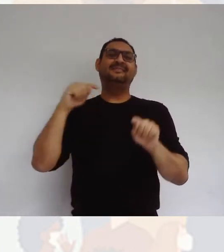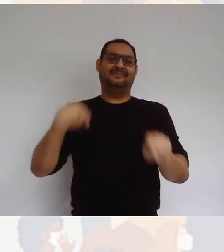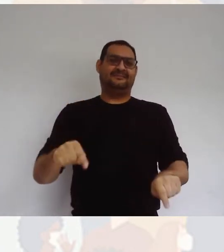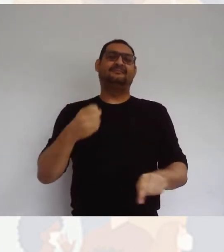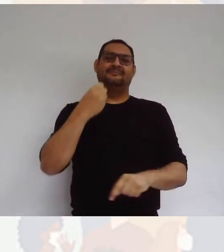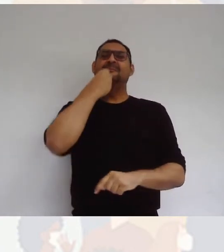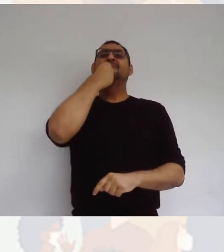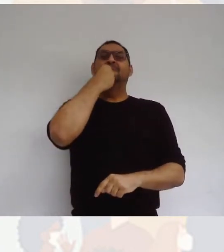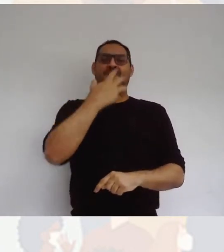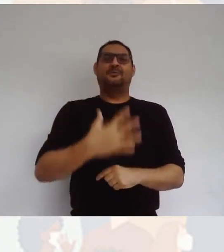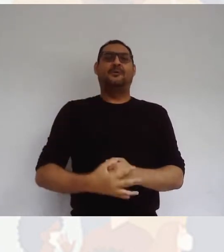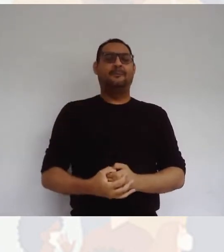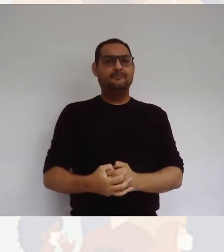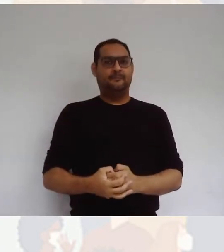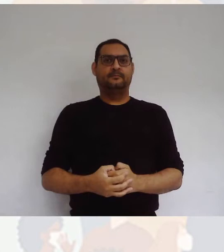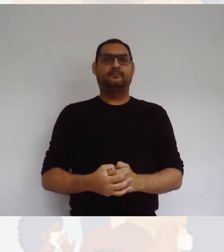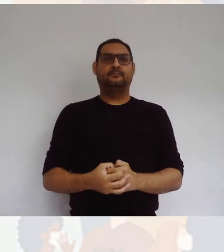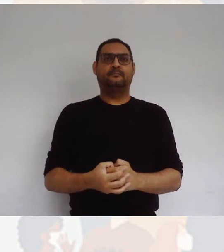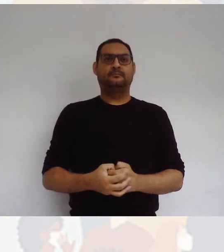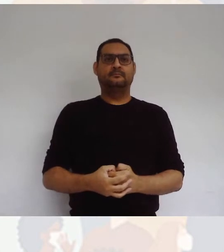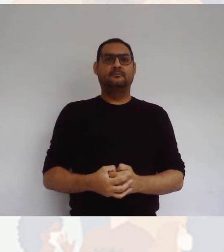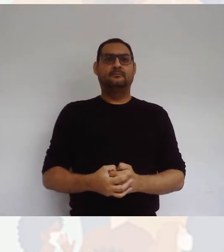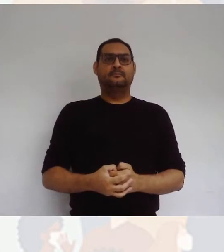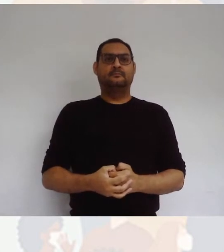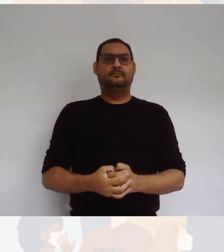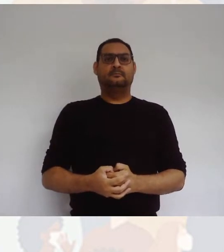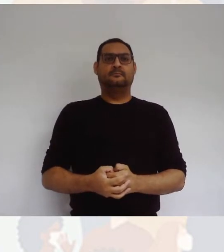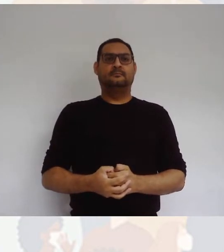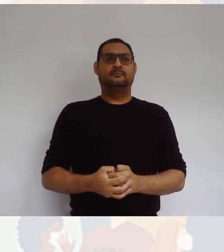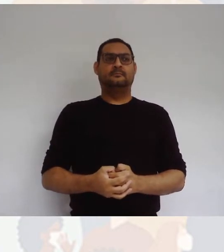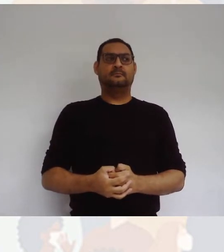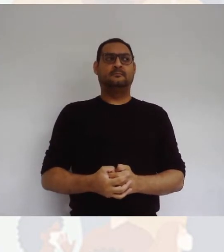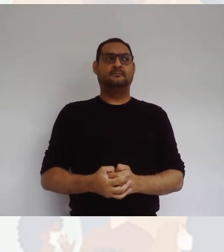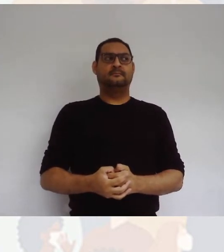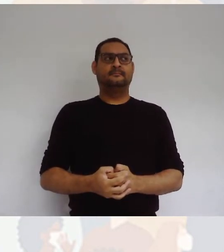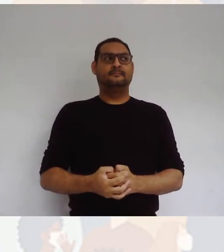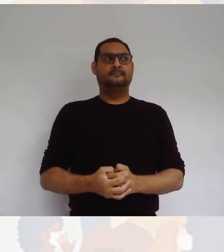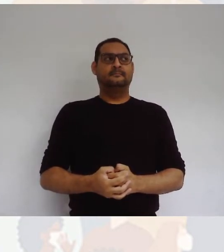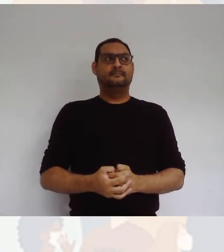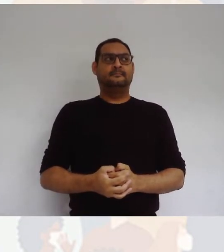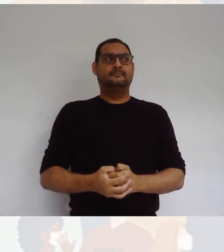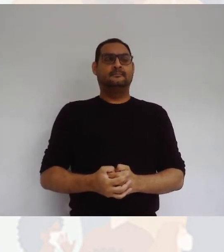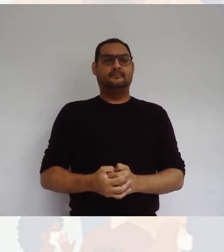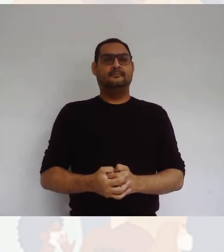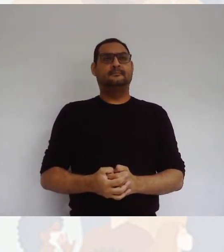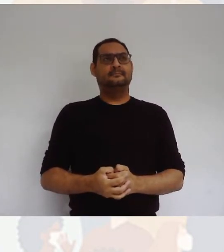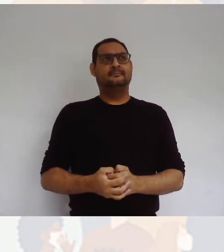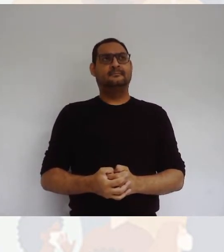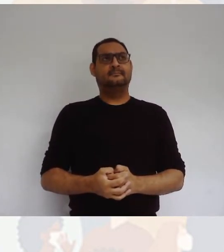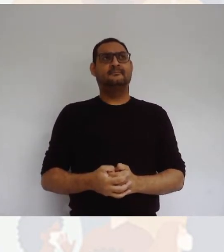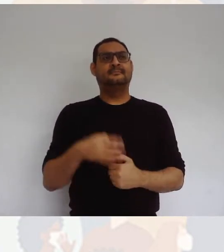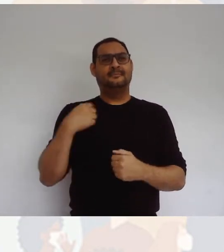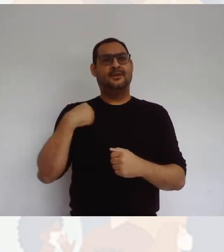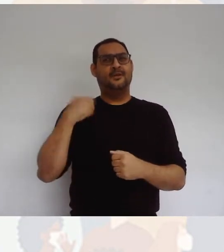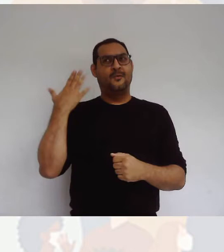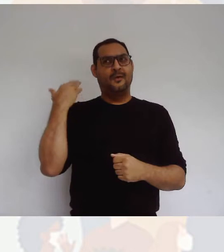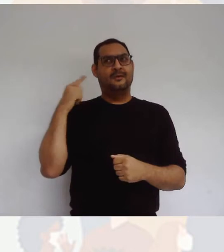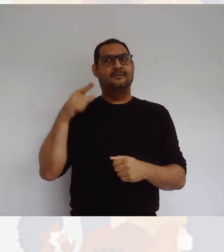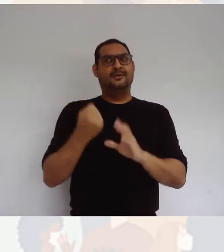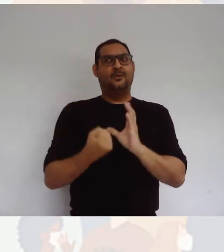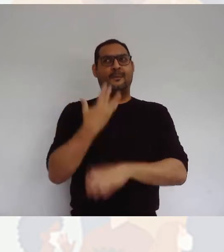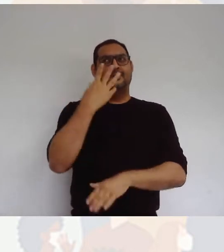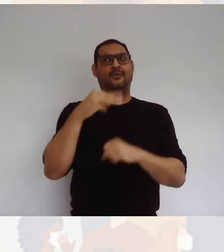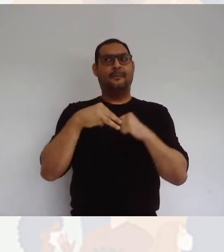Você ajudou a criar o programa, né? Porque o mestrado em letras... Eu estava por aqui, né, na